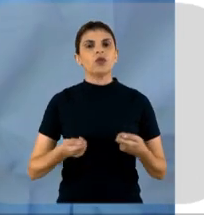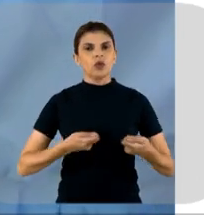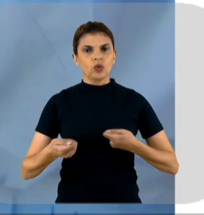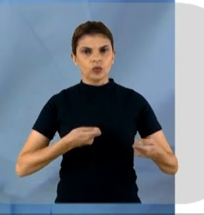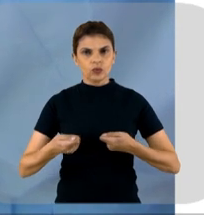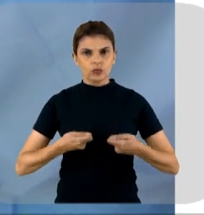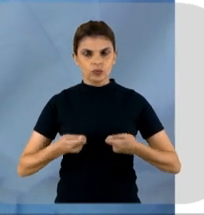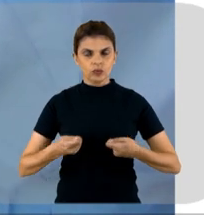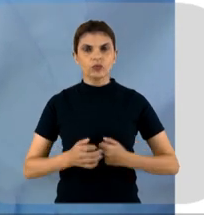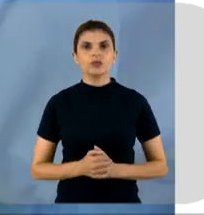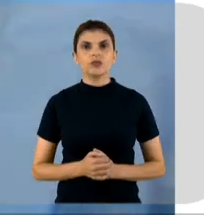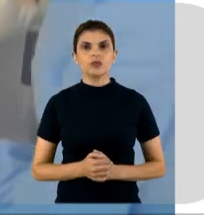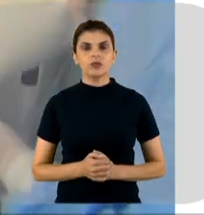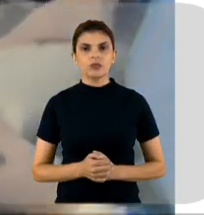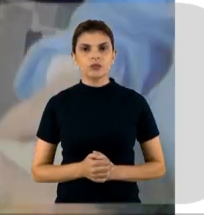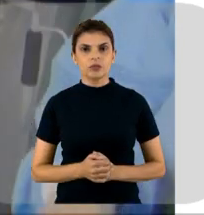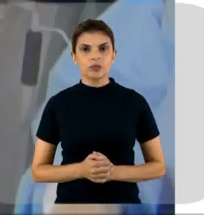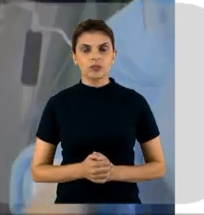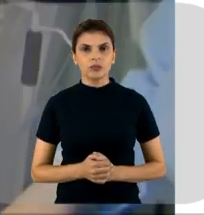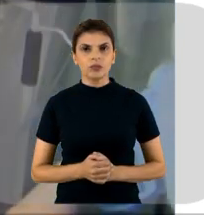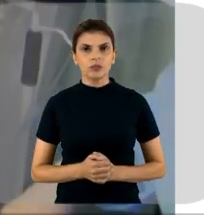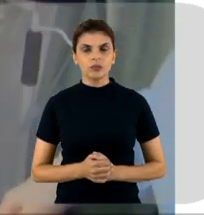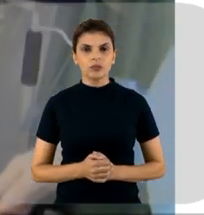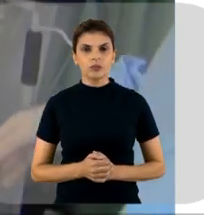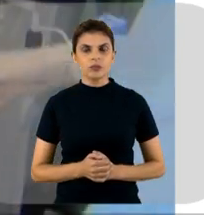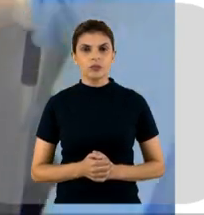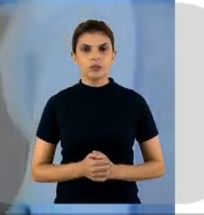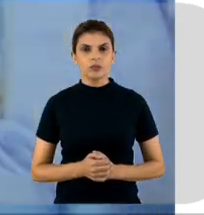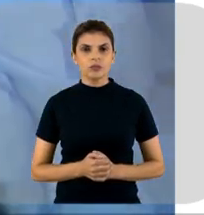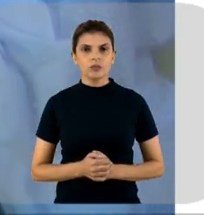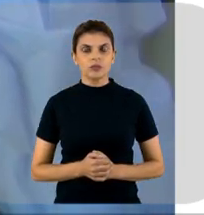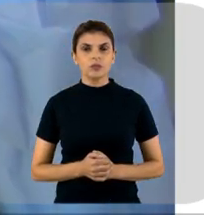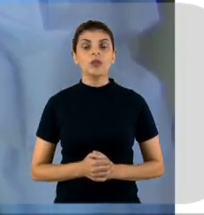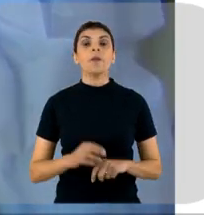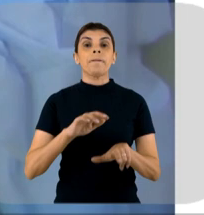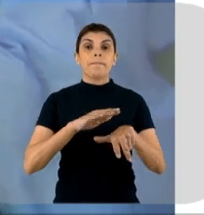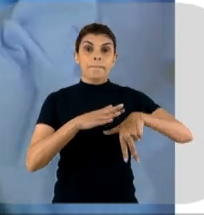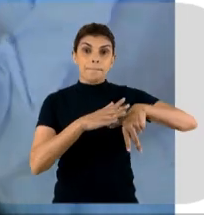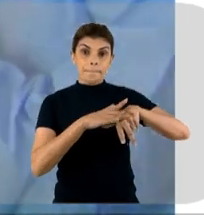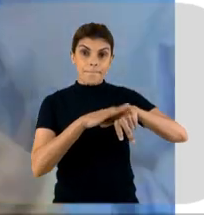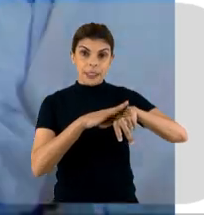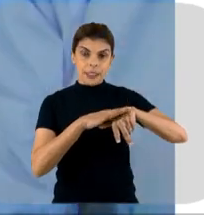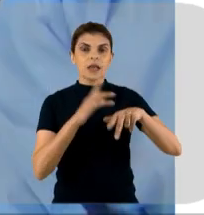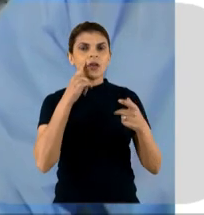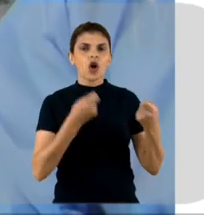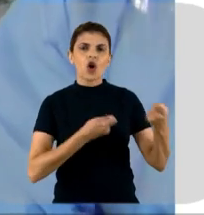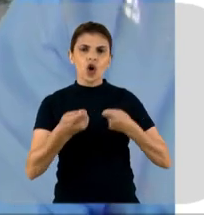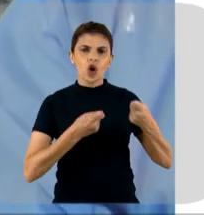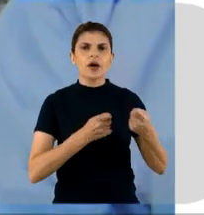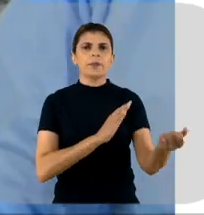trocaremos a monitorização do dorso para o tórax anterior. O paciente deve ser